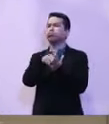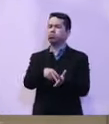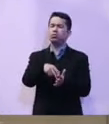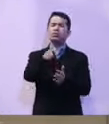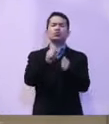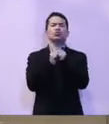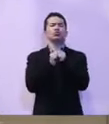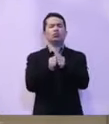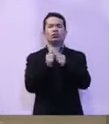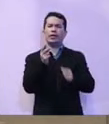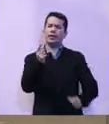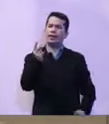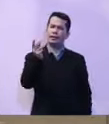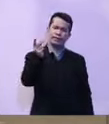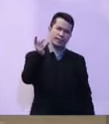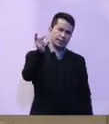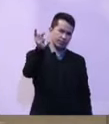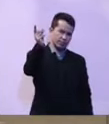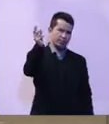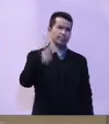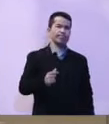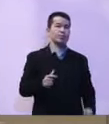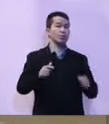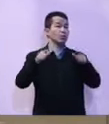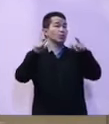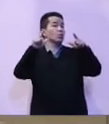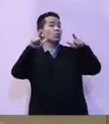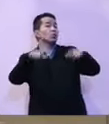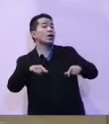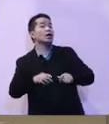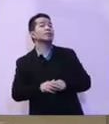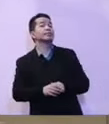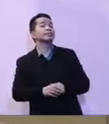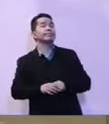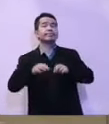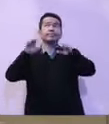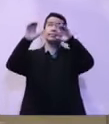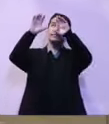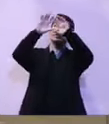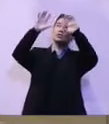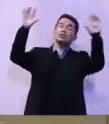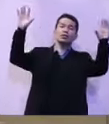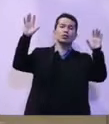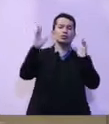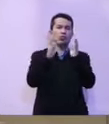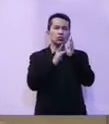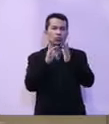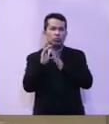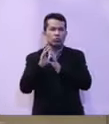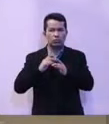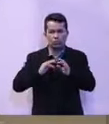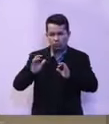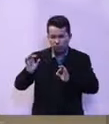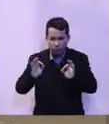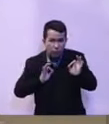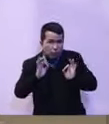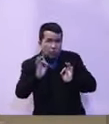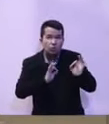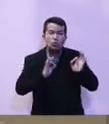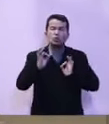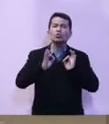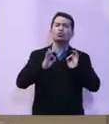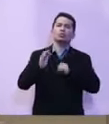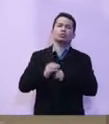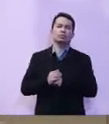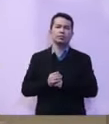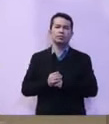eternidade, que vai passar com Ele no lugar que Ele preparou para os seus amados, que você vai